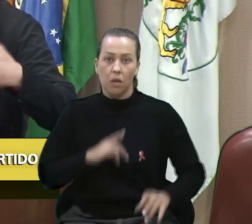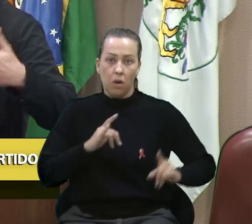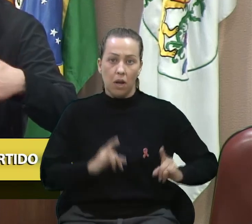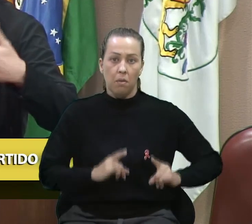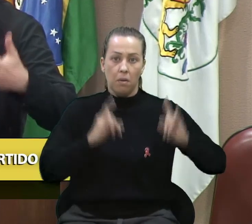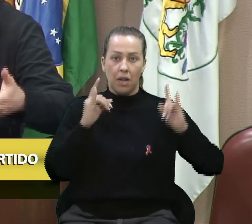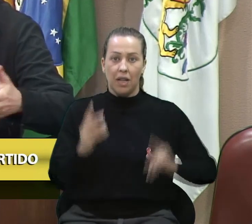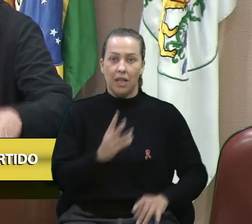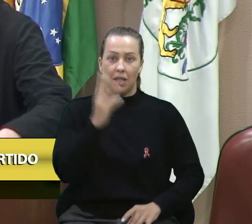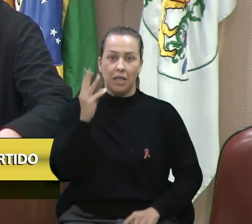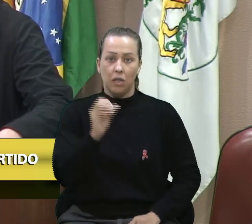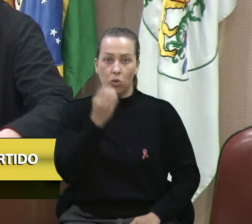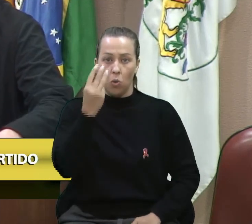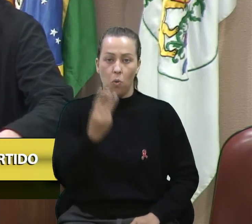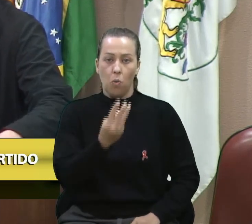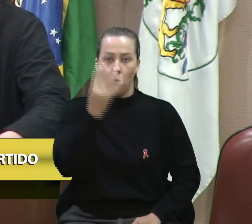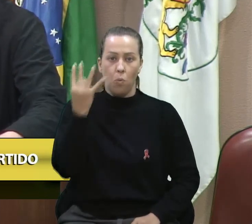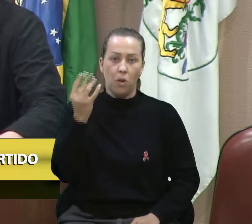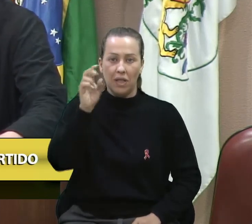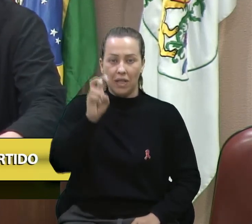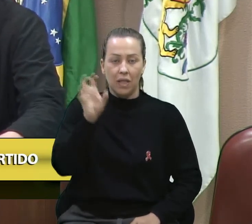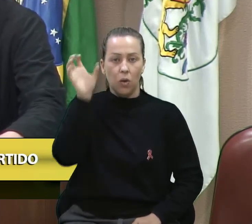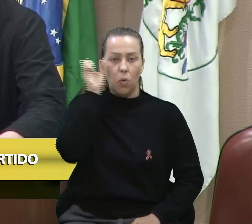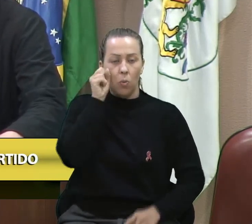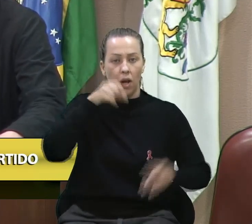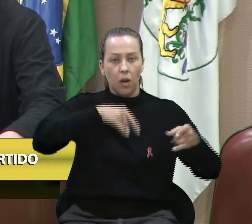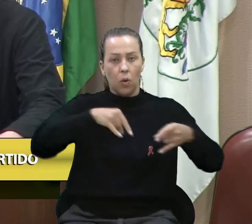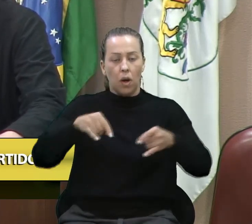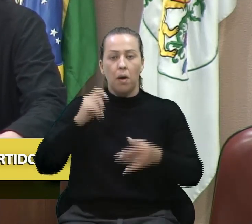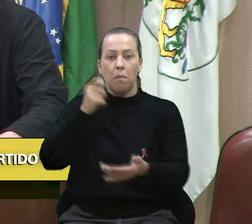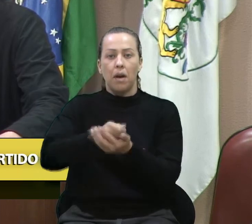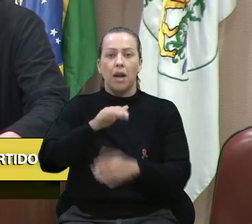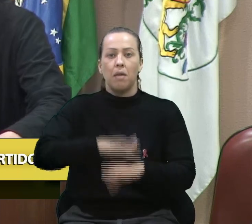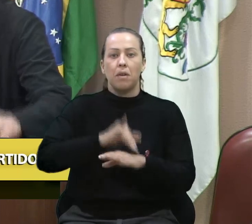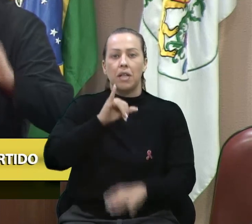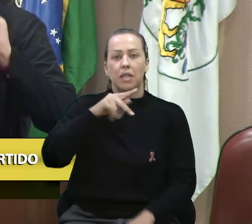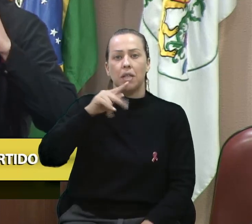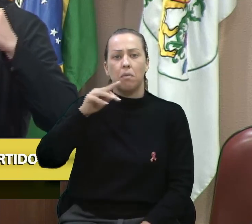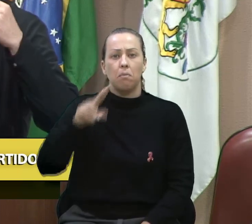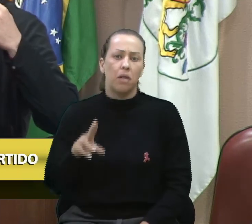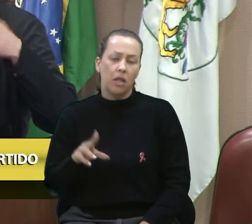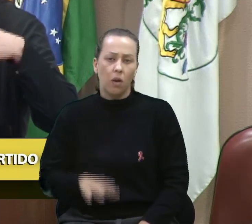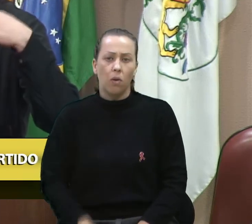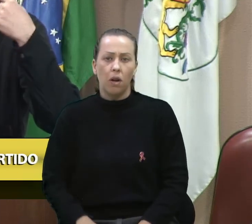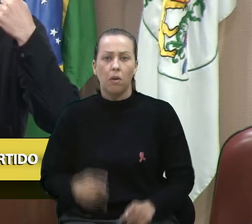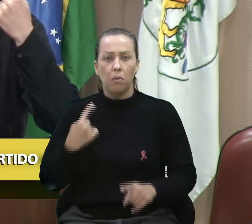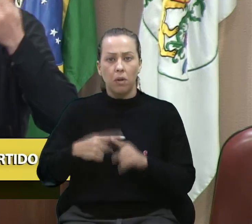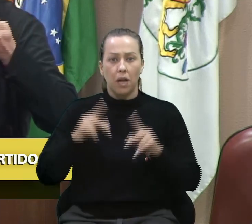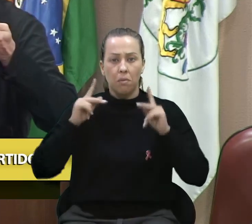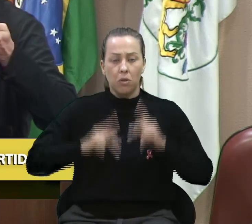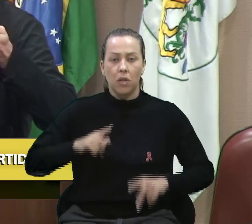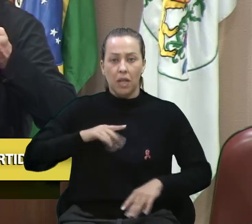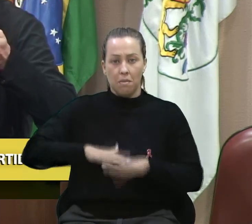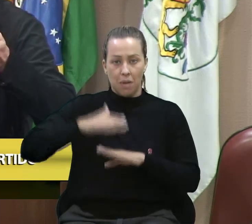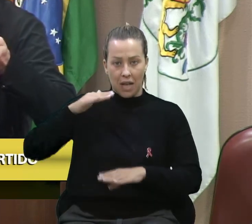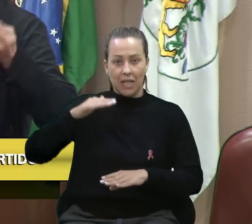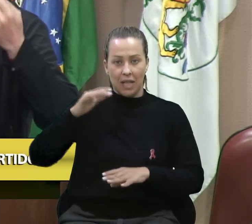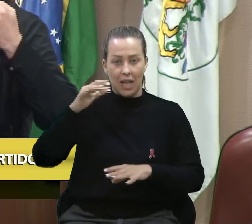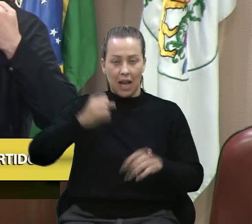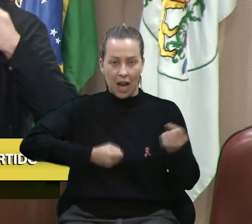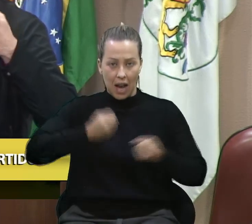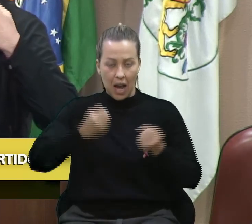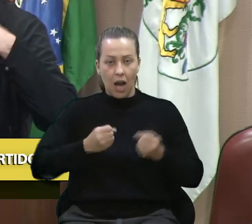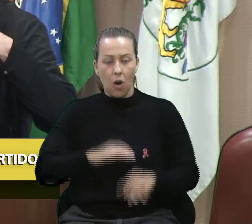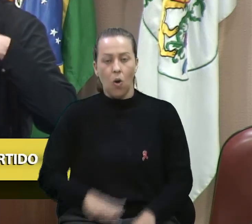com 3 ou 4 ou 5 garagens, pagar mais de IPTU por causa dessas garagens. Porque daí a pessoa que tem mais condições que